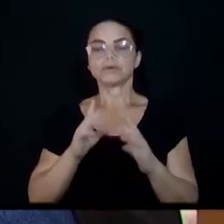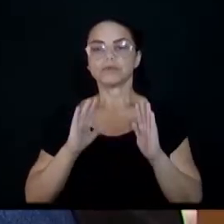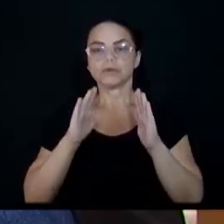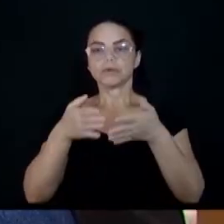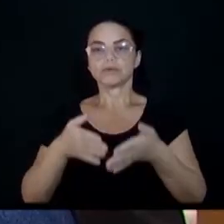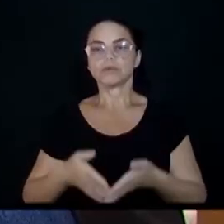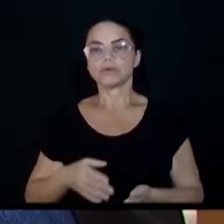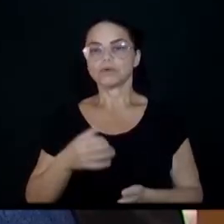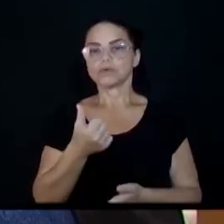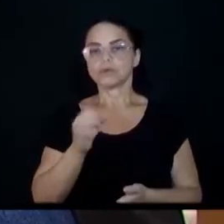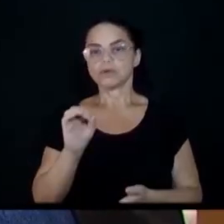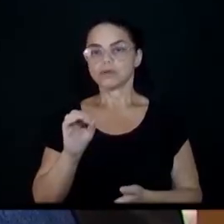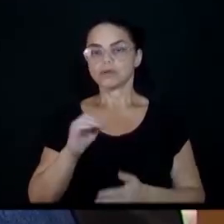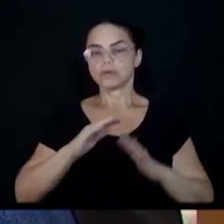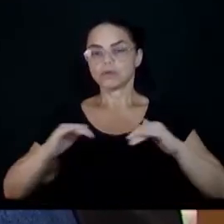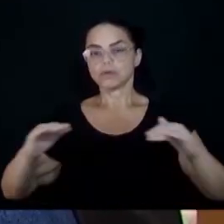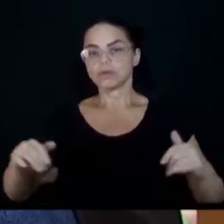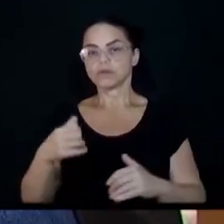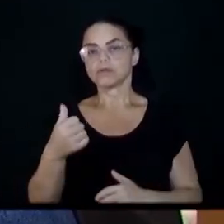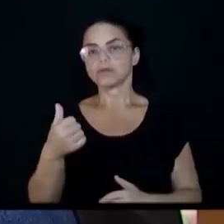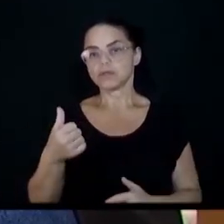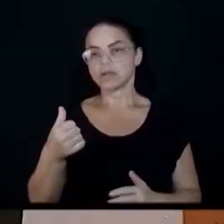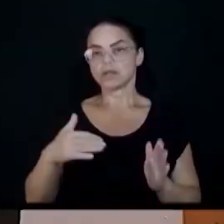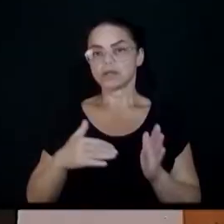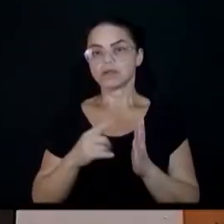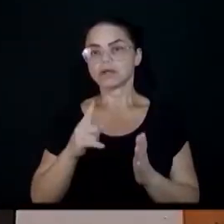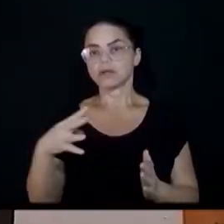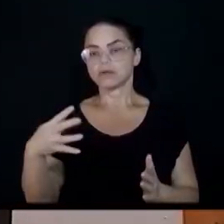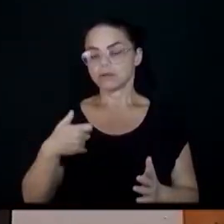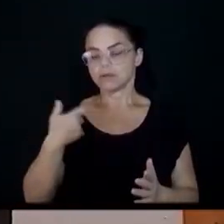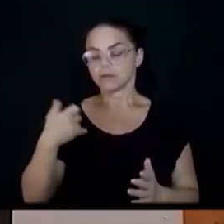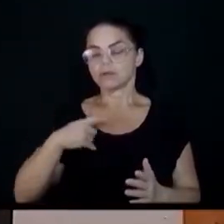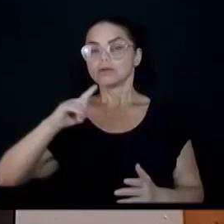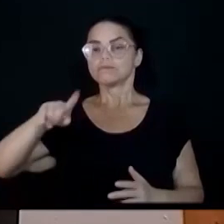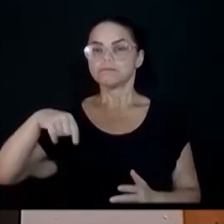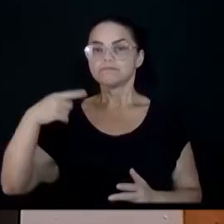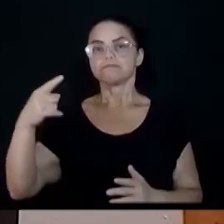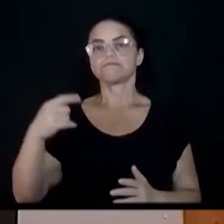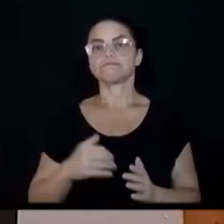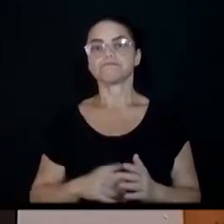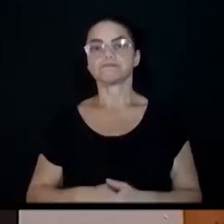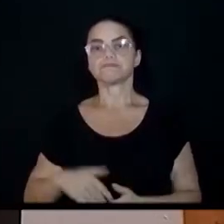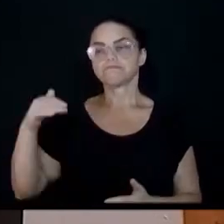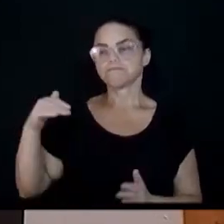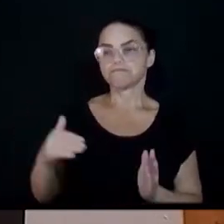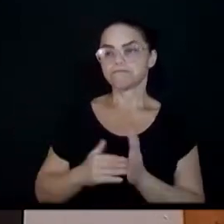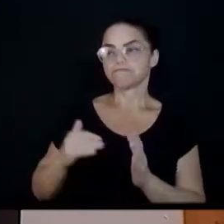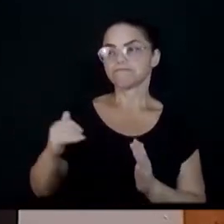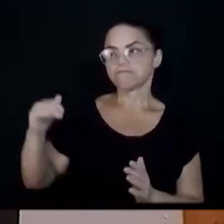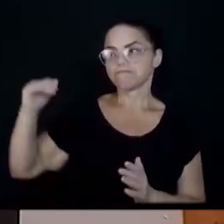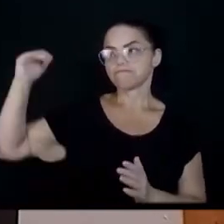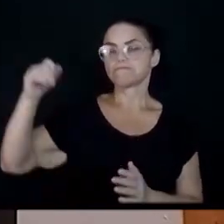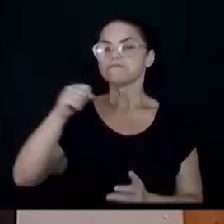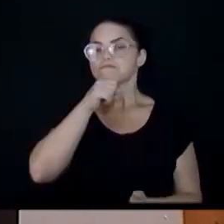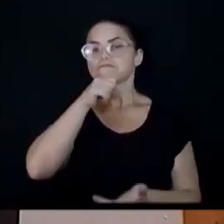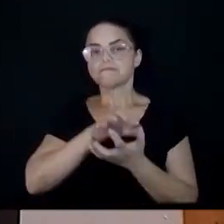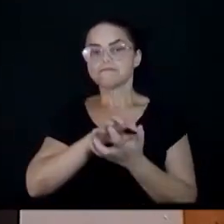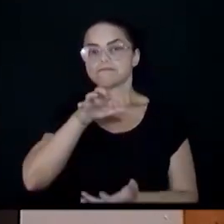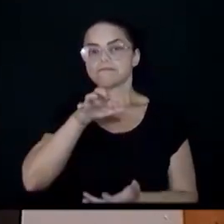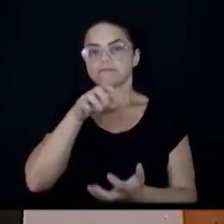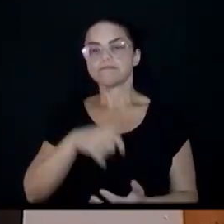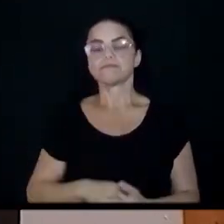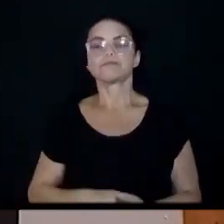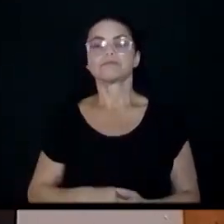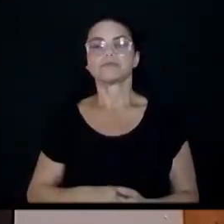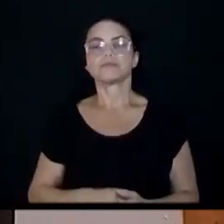6 e 14 anos e depois dos 14 anos até idosos. É o que vier, digamos assim, né,